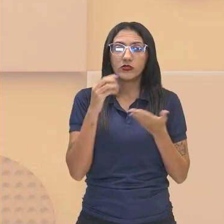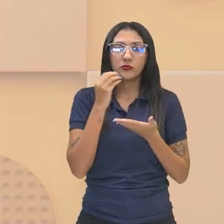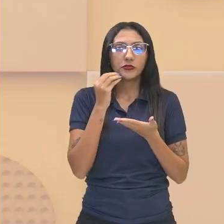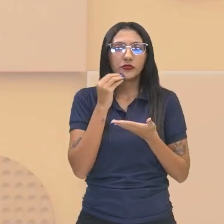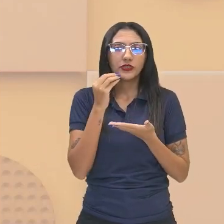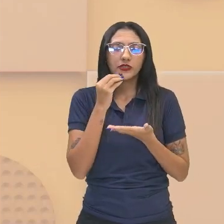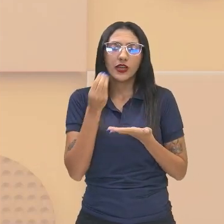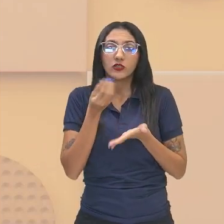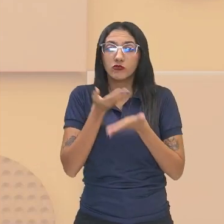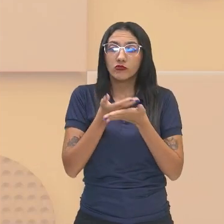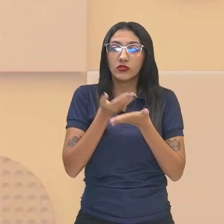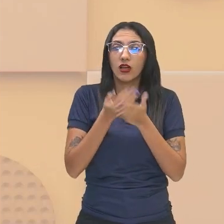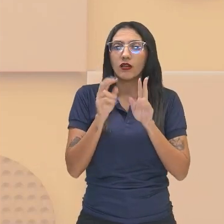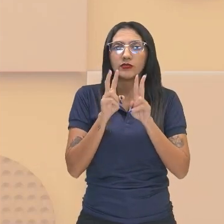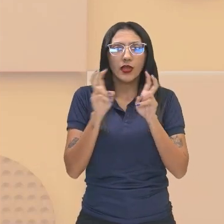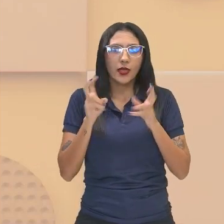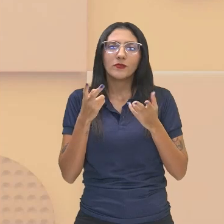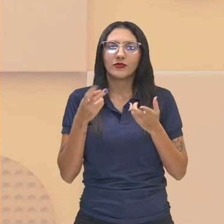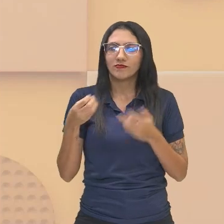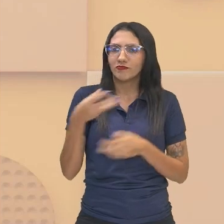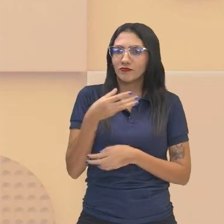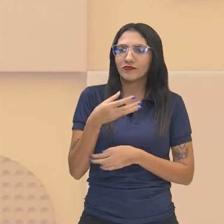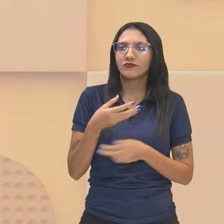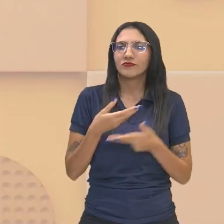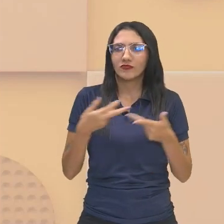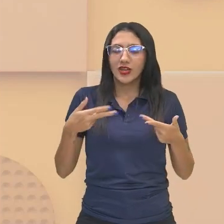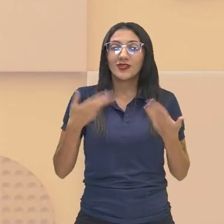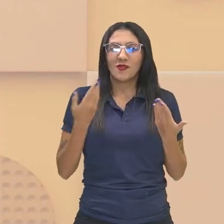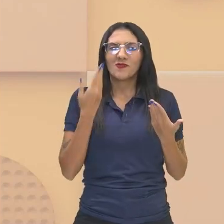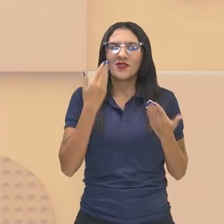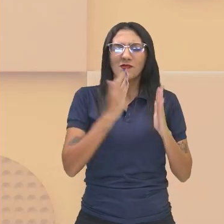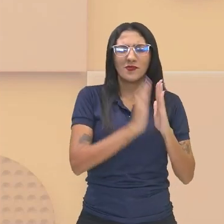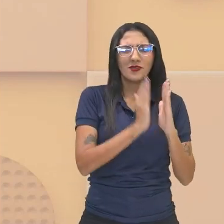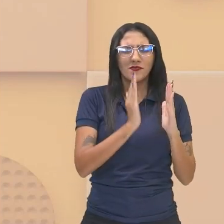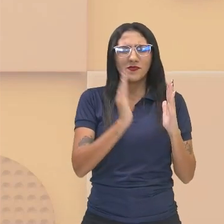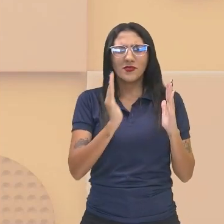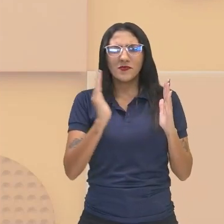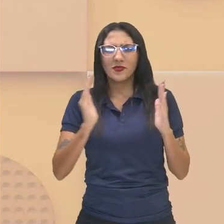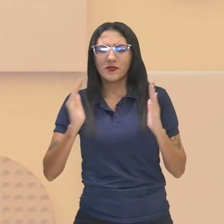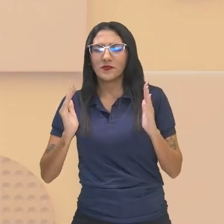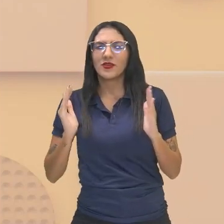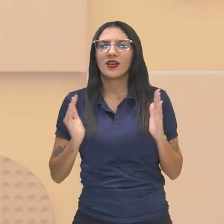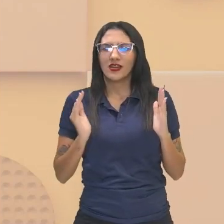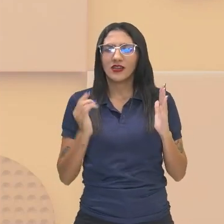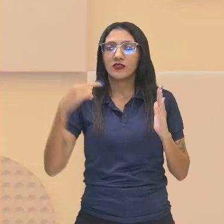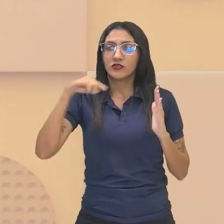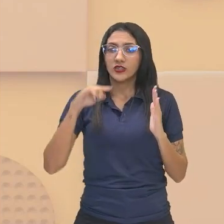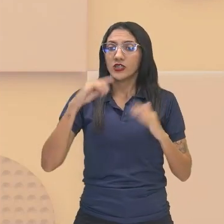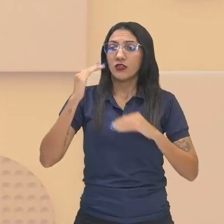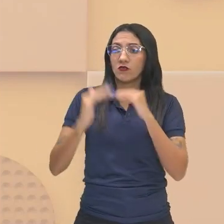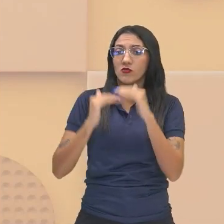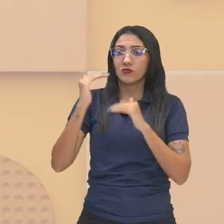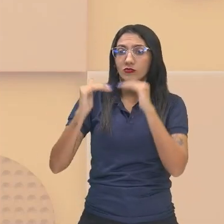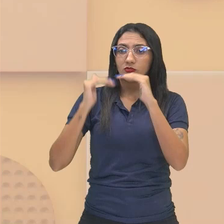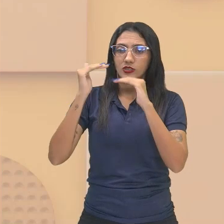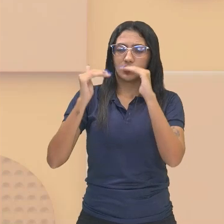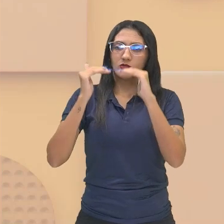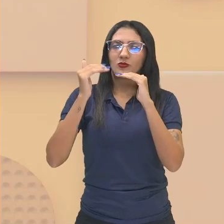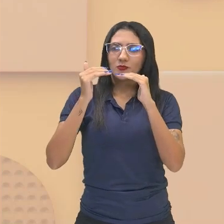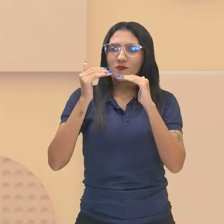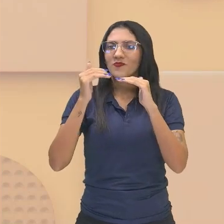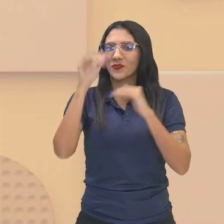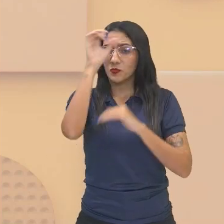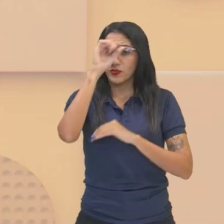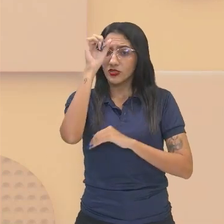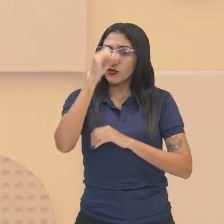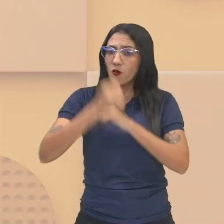aprender. Olha que legal, o tempo passando, né? E a escolarização, a aprendizagem de vocês, então, evoluindo a